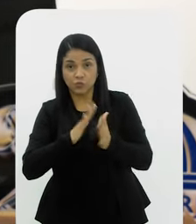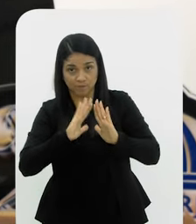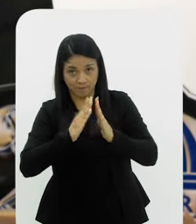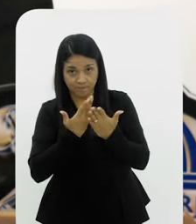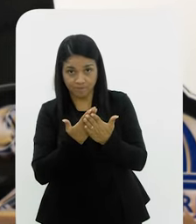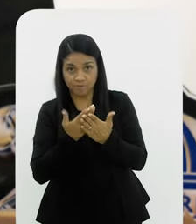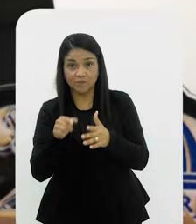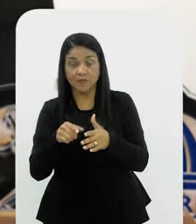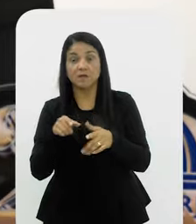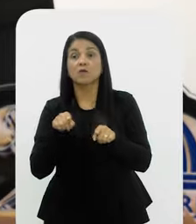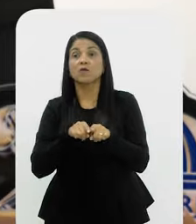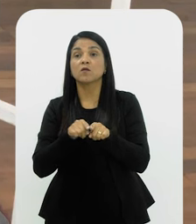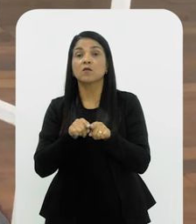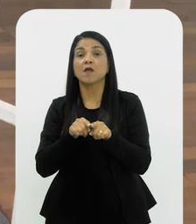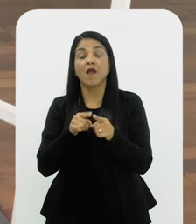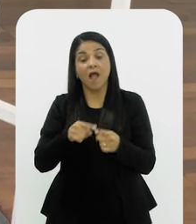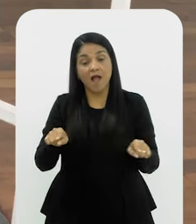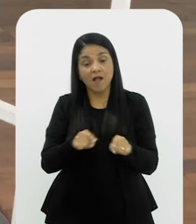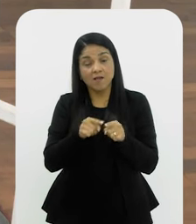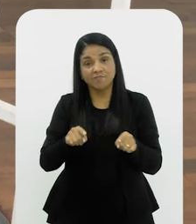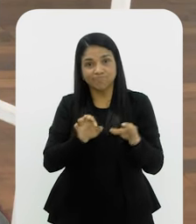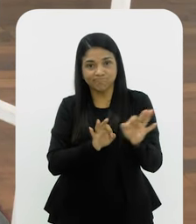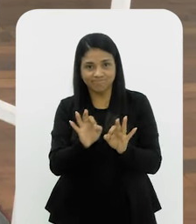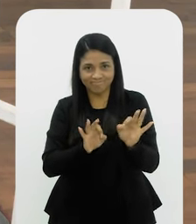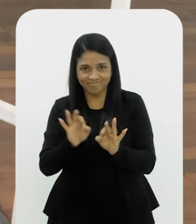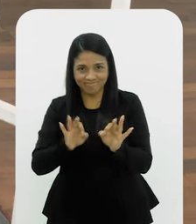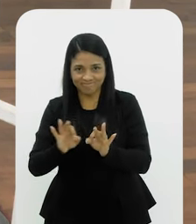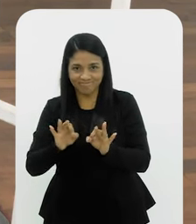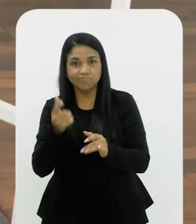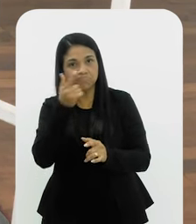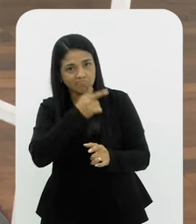aos grandes desfiles. Foi fazendo arranjo.